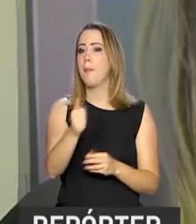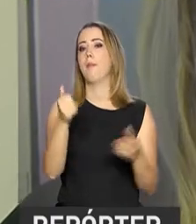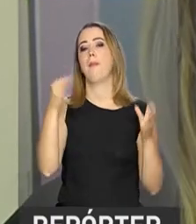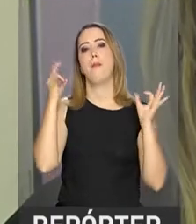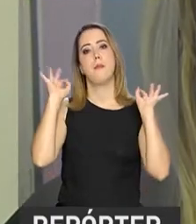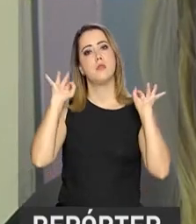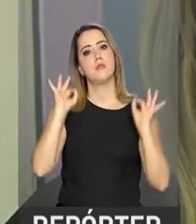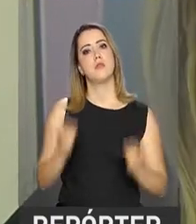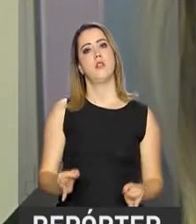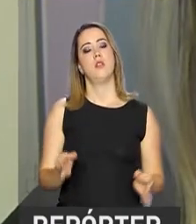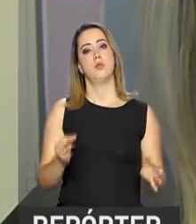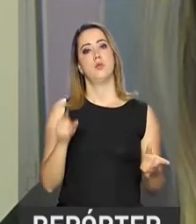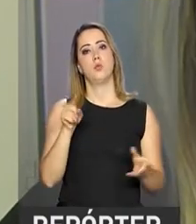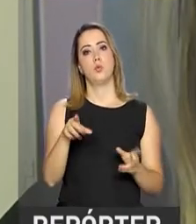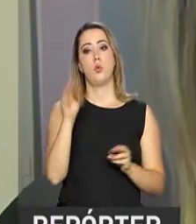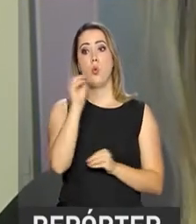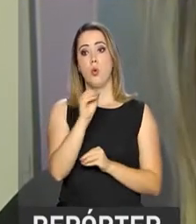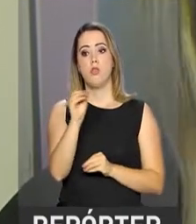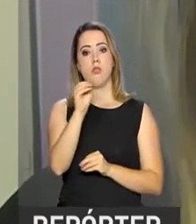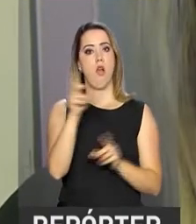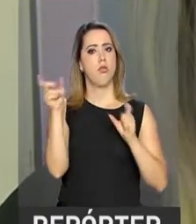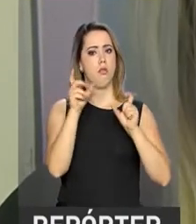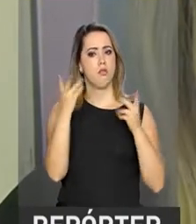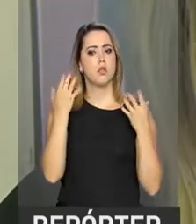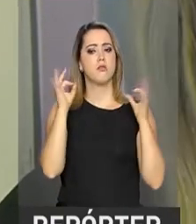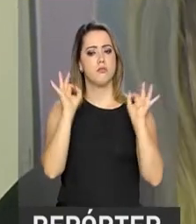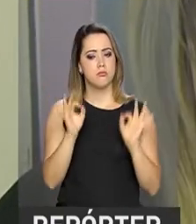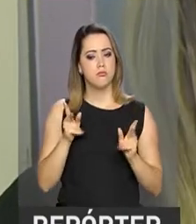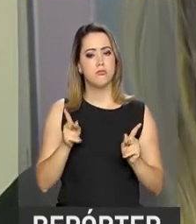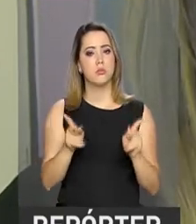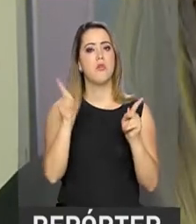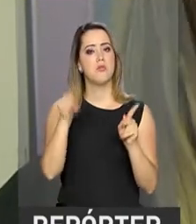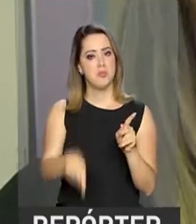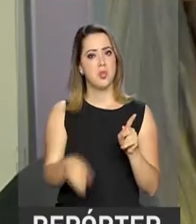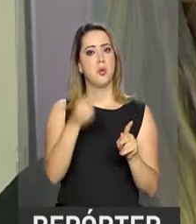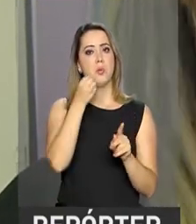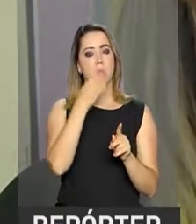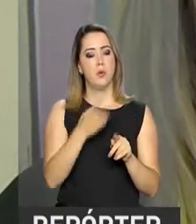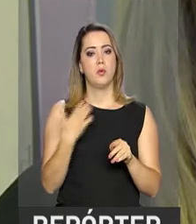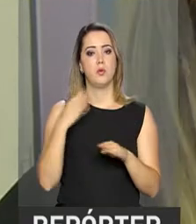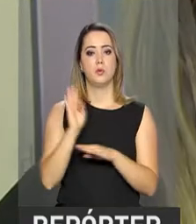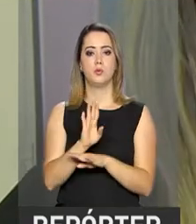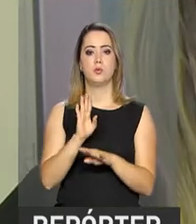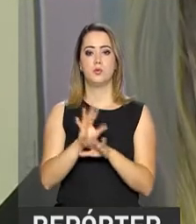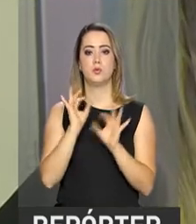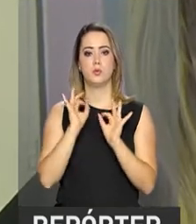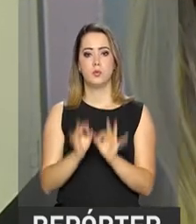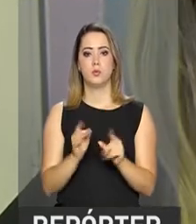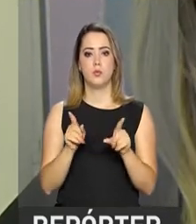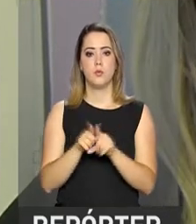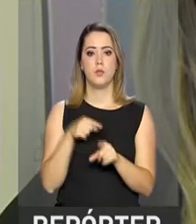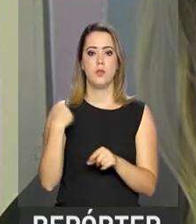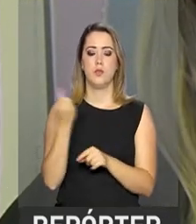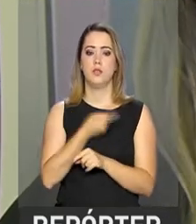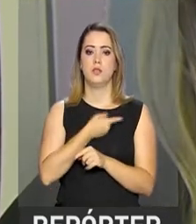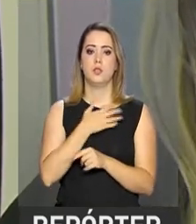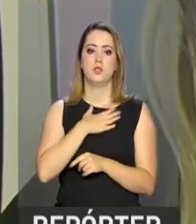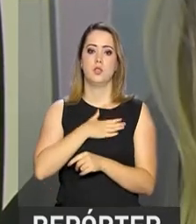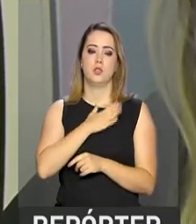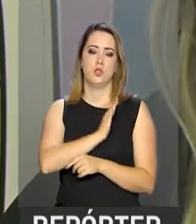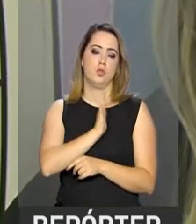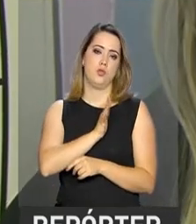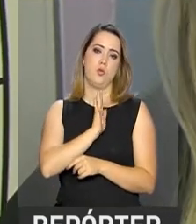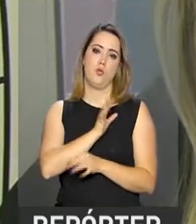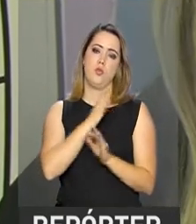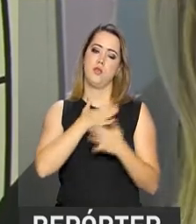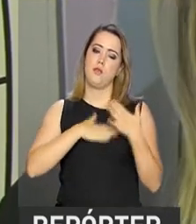muito muito atenciosa muito atencioso pessoal aqui tem dado suporte legal então assim a gente fica até com o coração mais